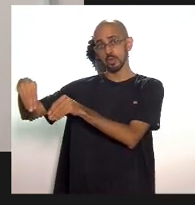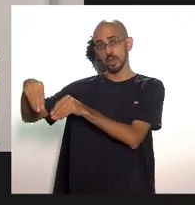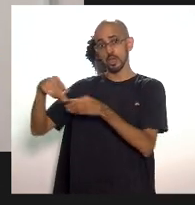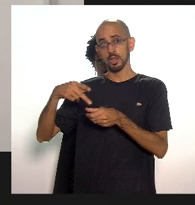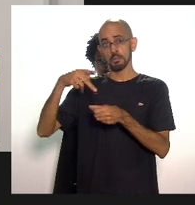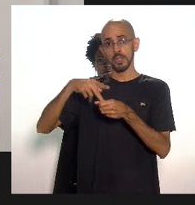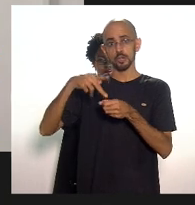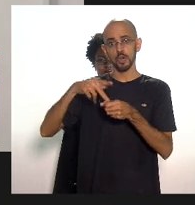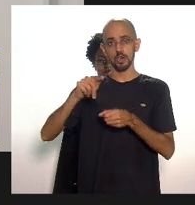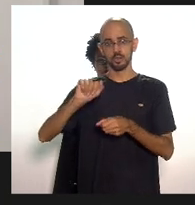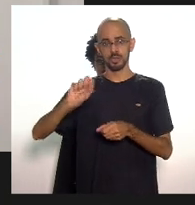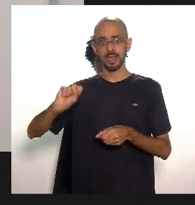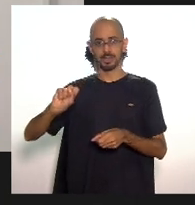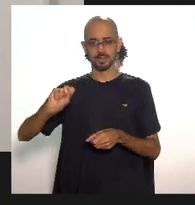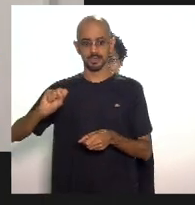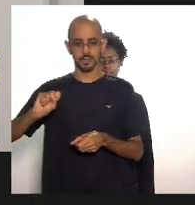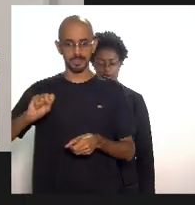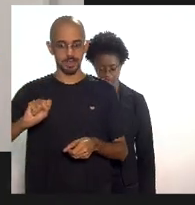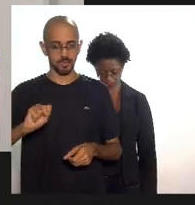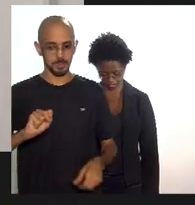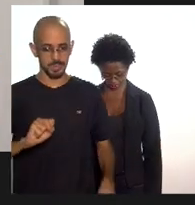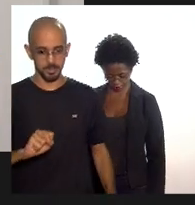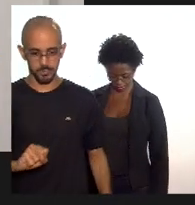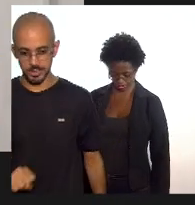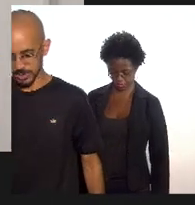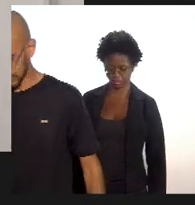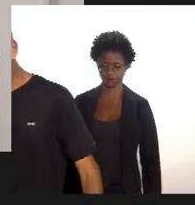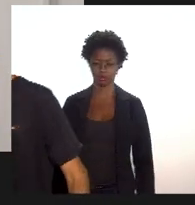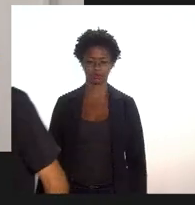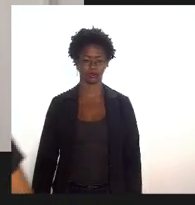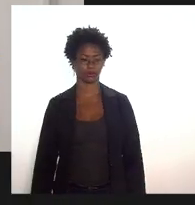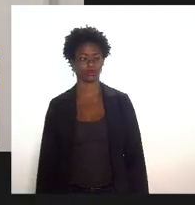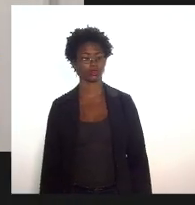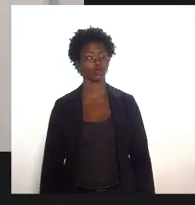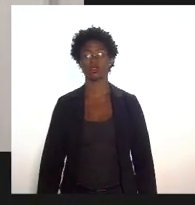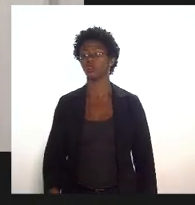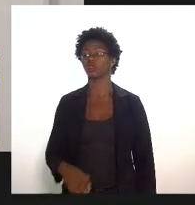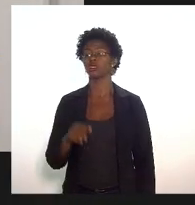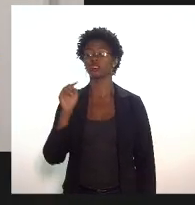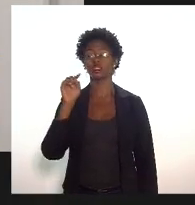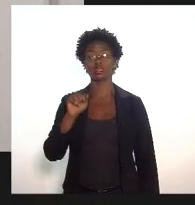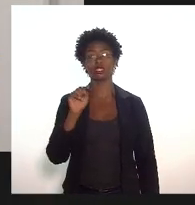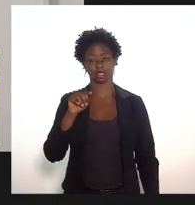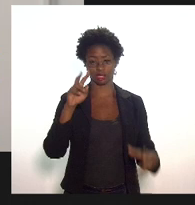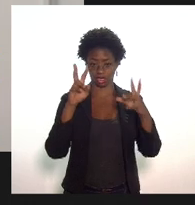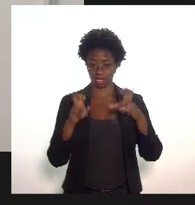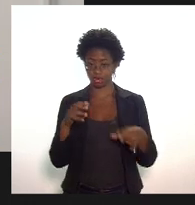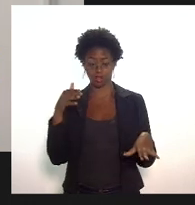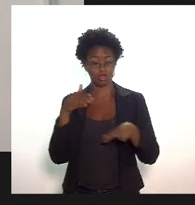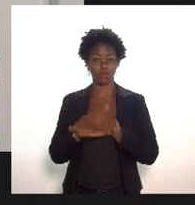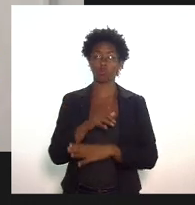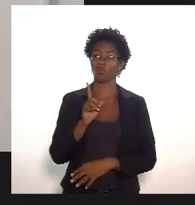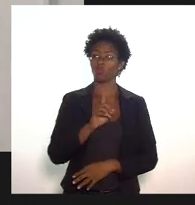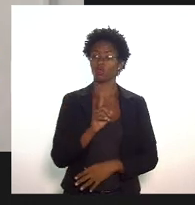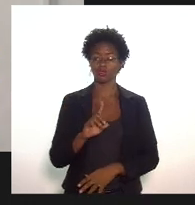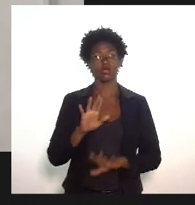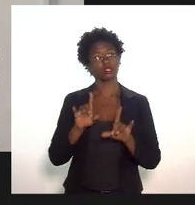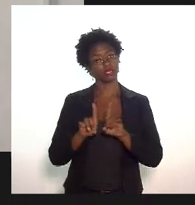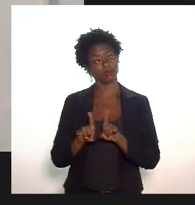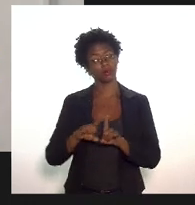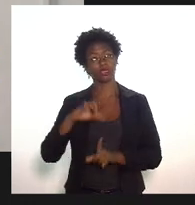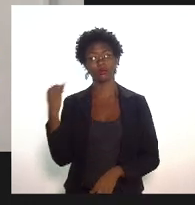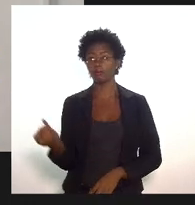e ao gás, né, de porto a porto. Isso não entrou. E